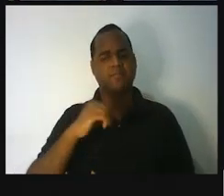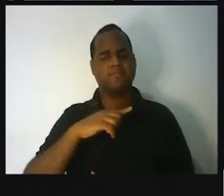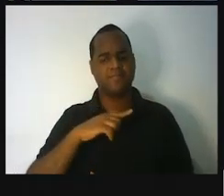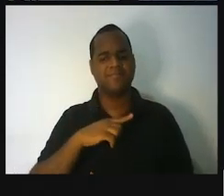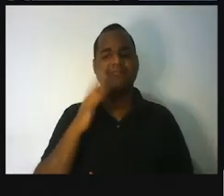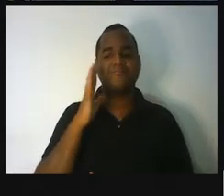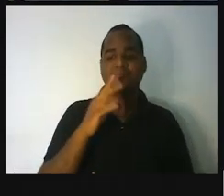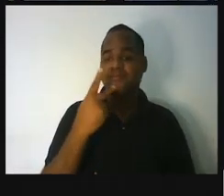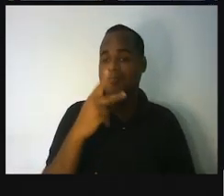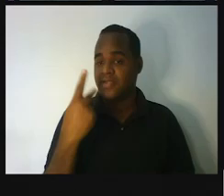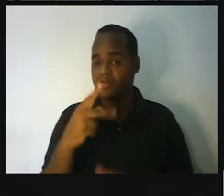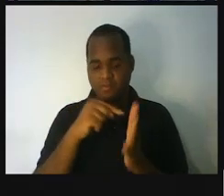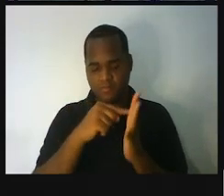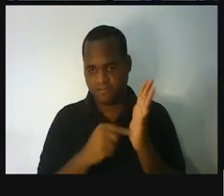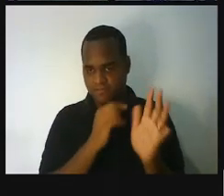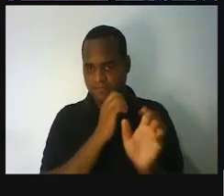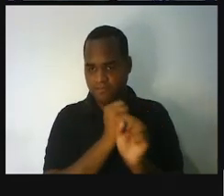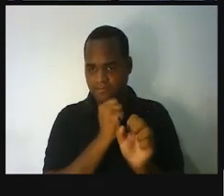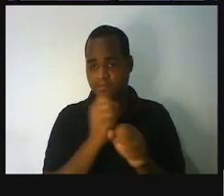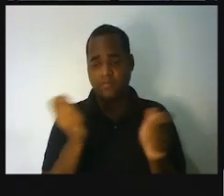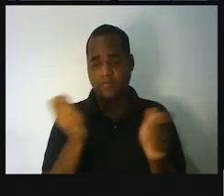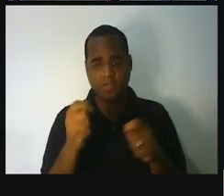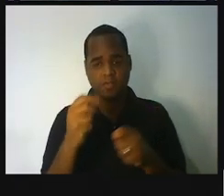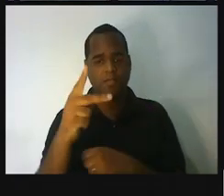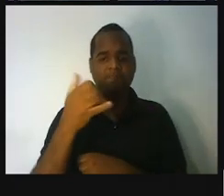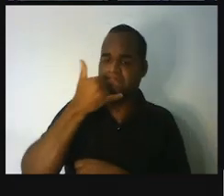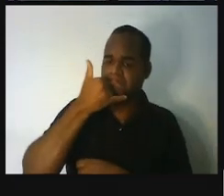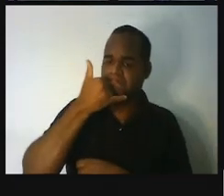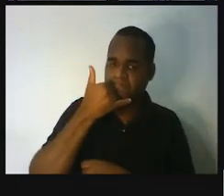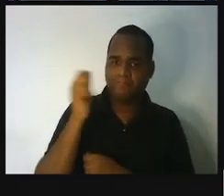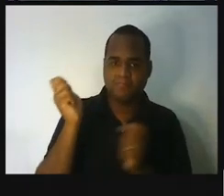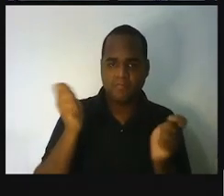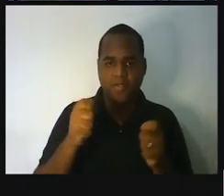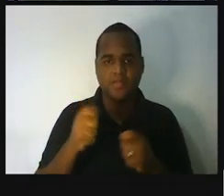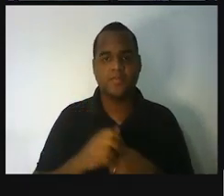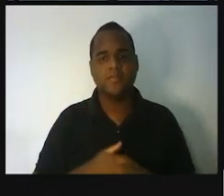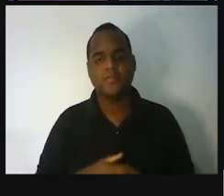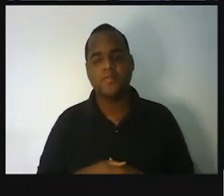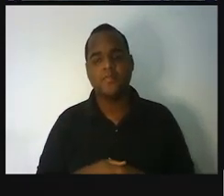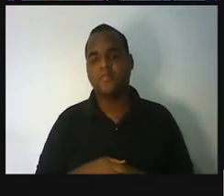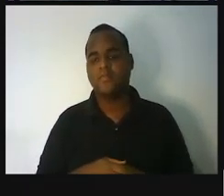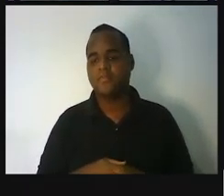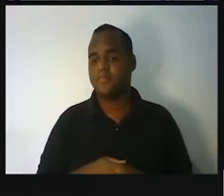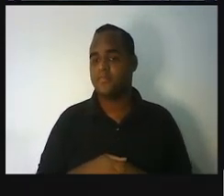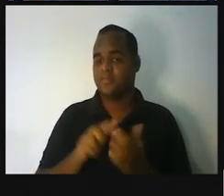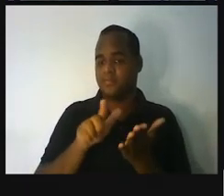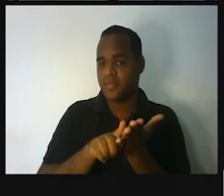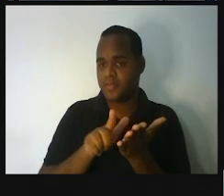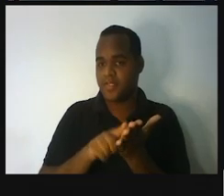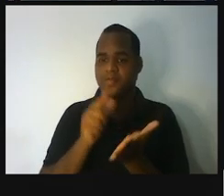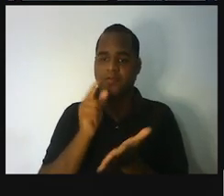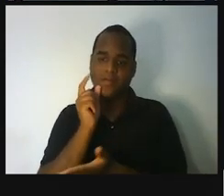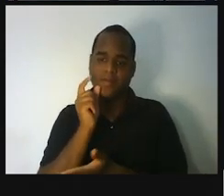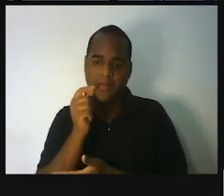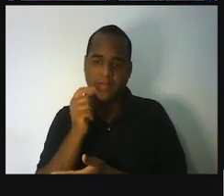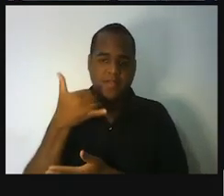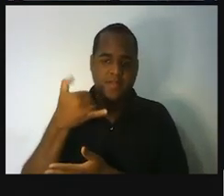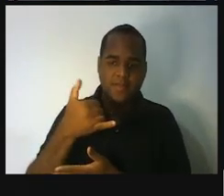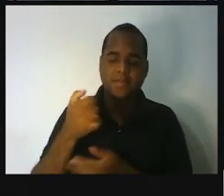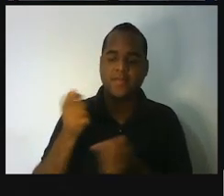é que você tenha uma calculadora, pode ser a calculadora do seu celular, e um papel, uma caneta, um lápis, para que você